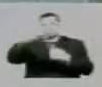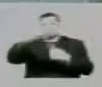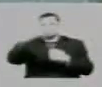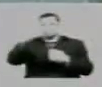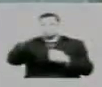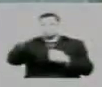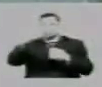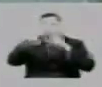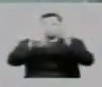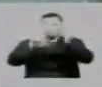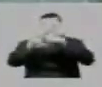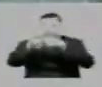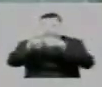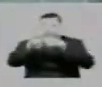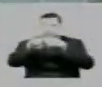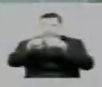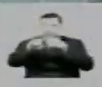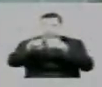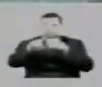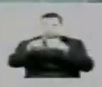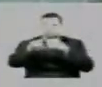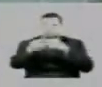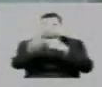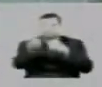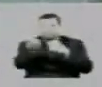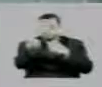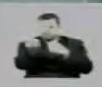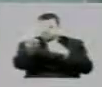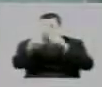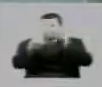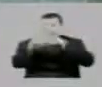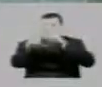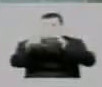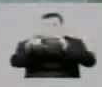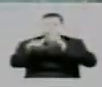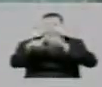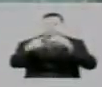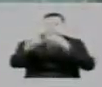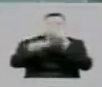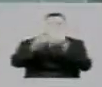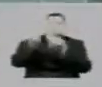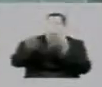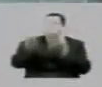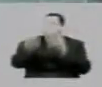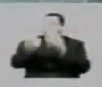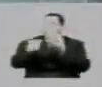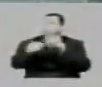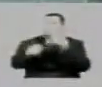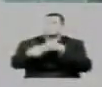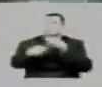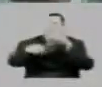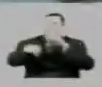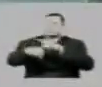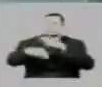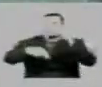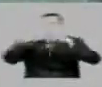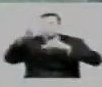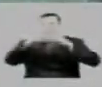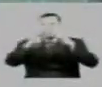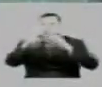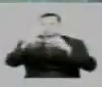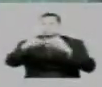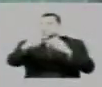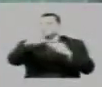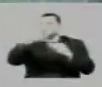40 meses para execução e 6 meses de teste. Nós estamos em julho, só